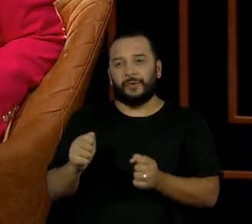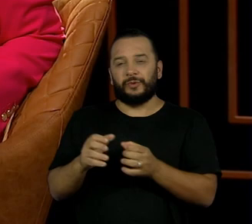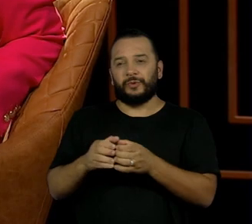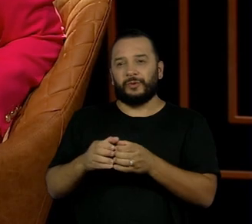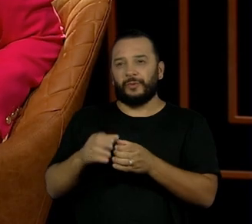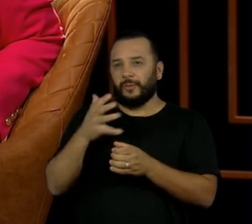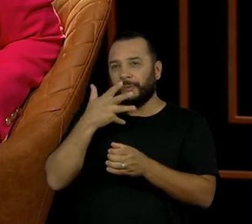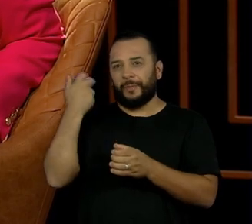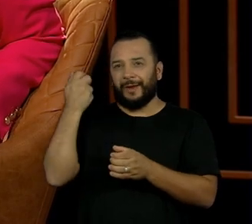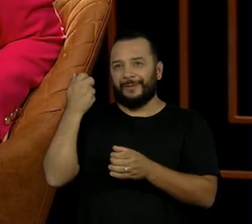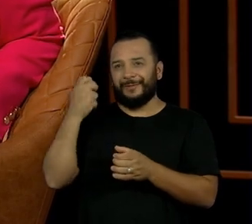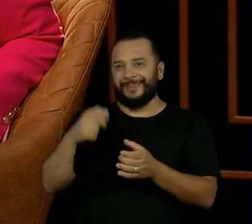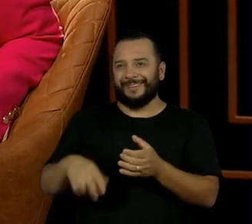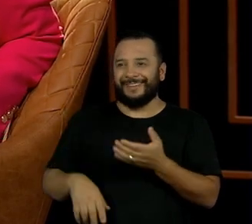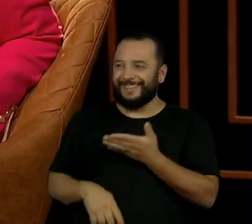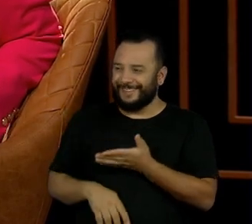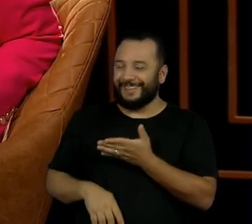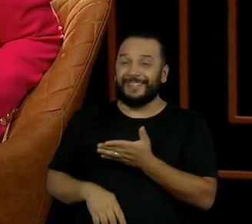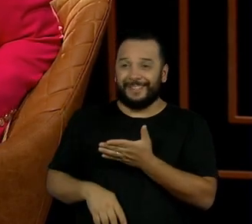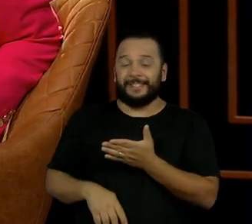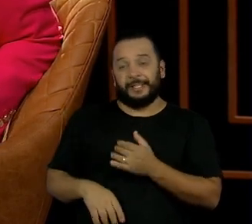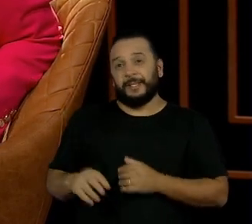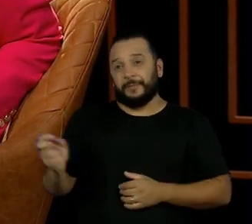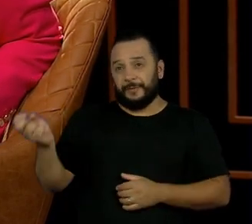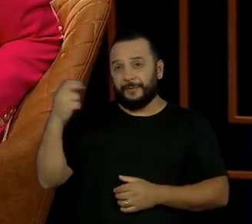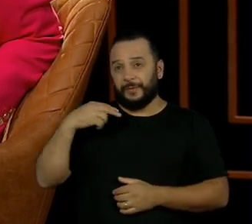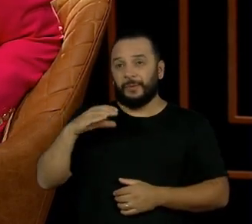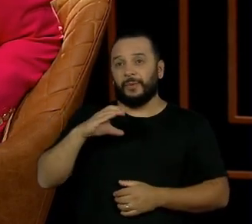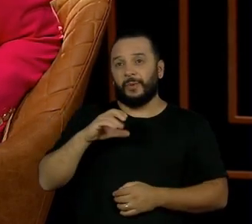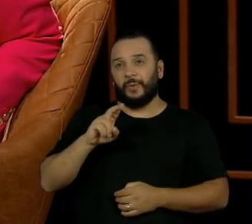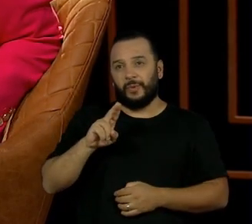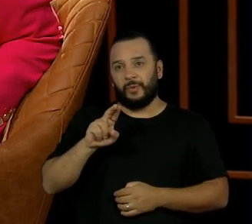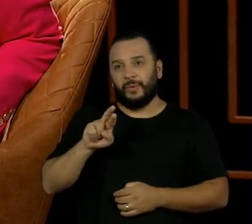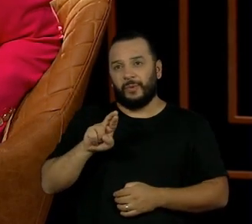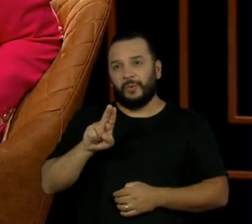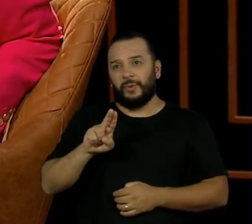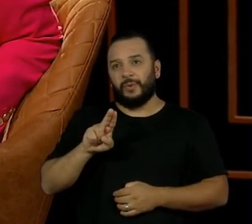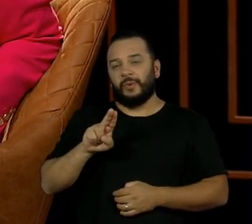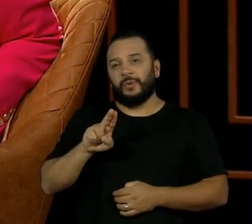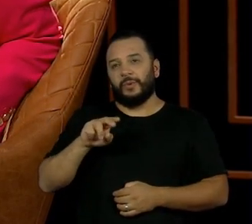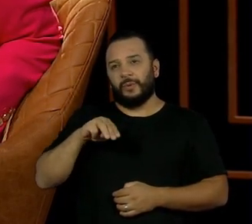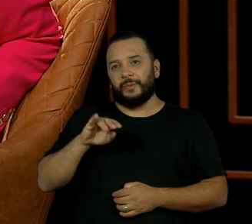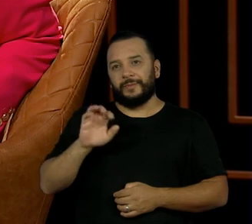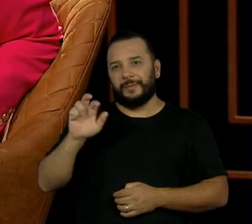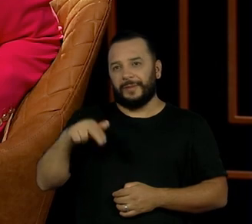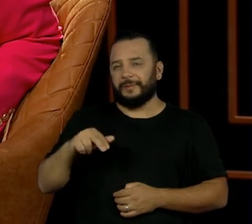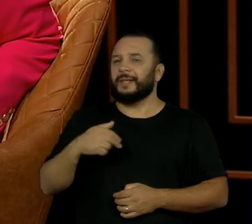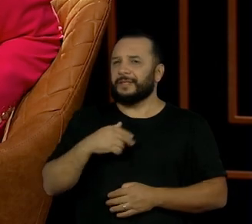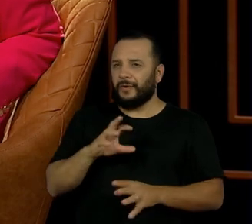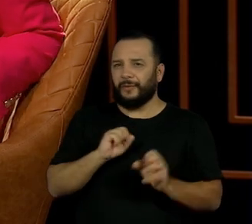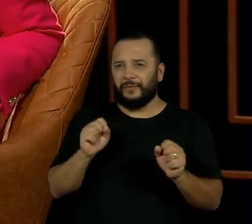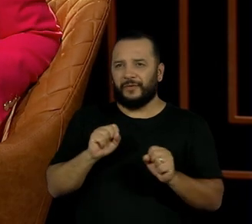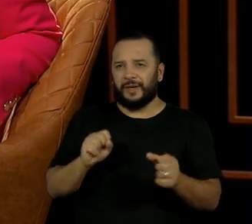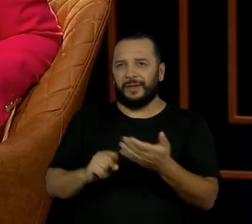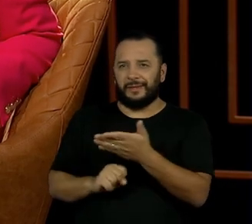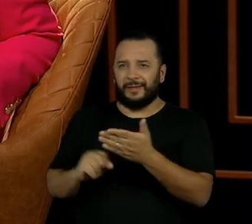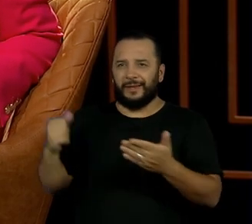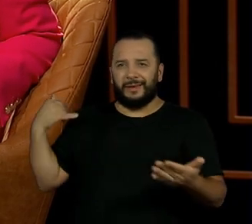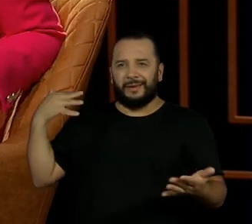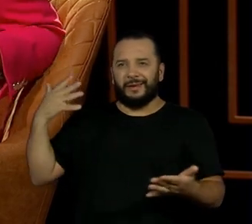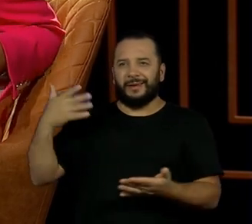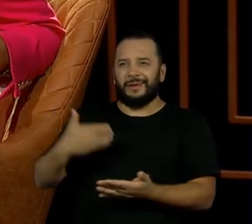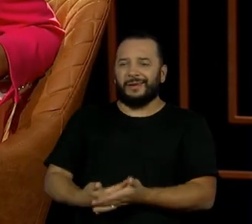mas eu já era fã dele há muito tempo é o escova também quando ele chega